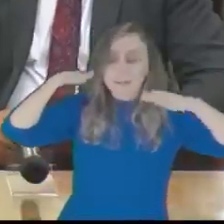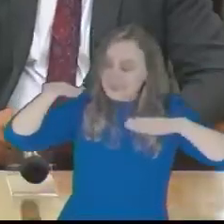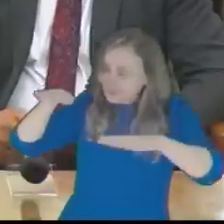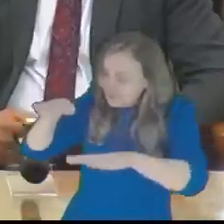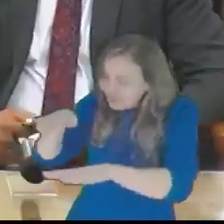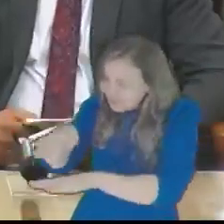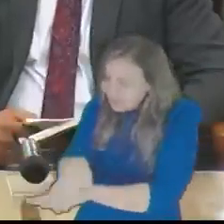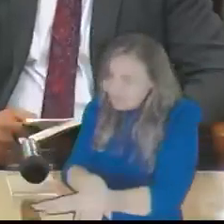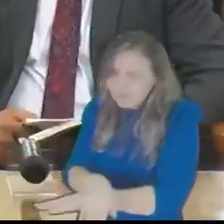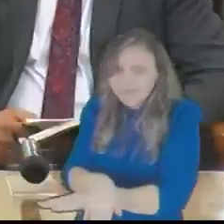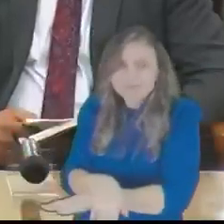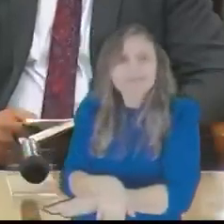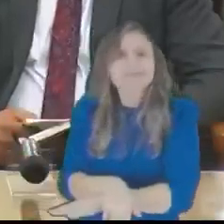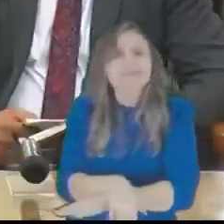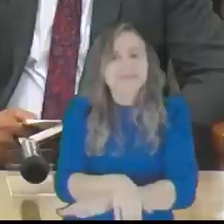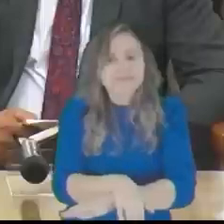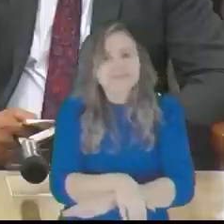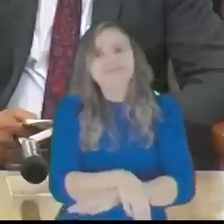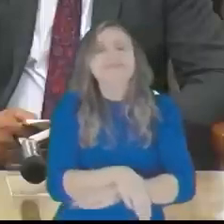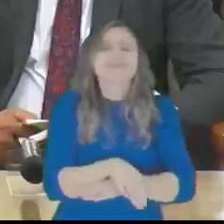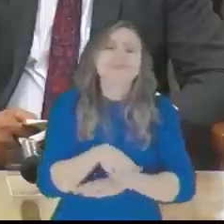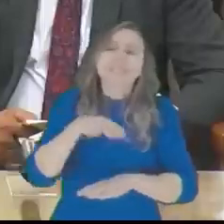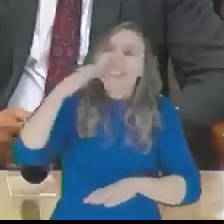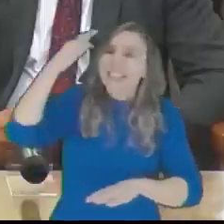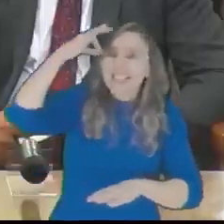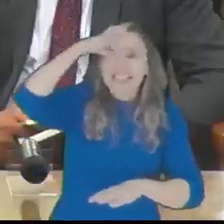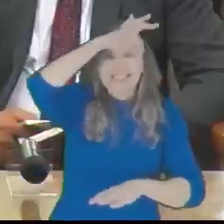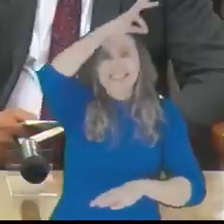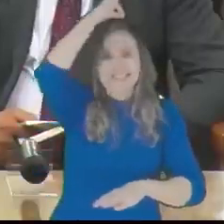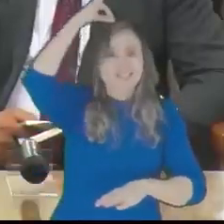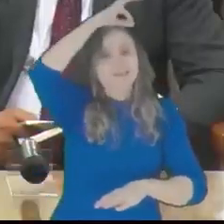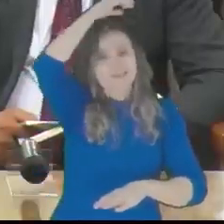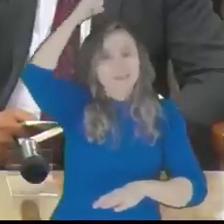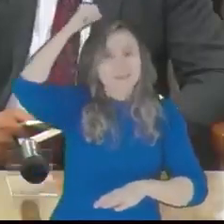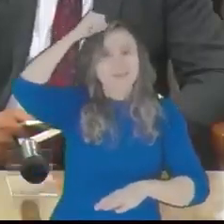Espírito Santo, você está envolvido no Espírito Santo.